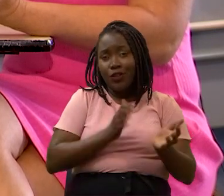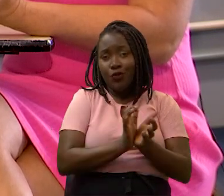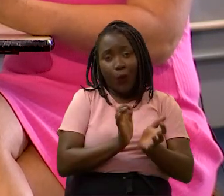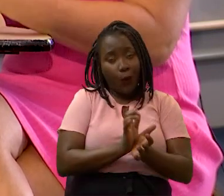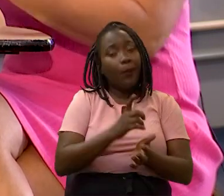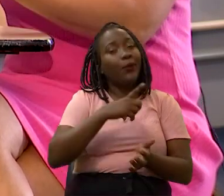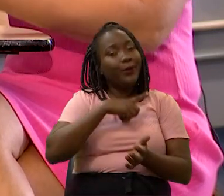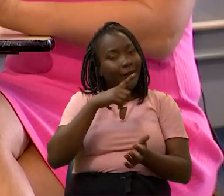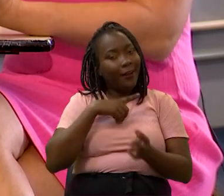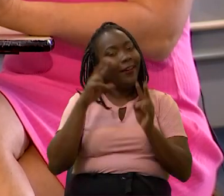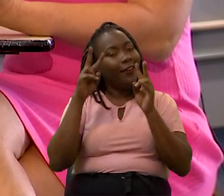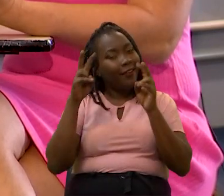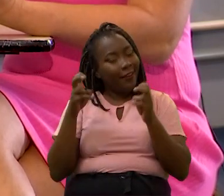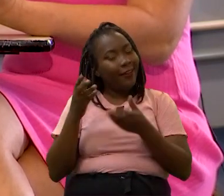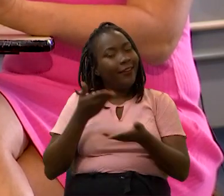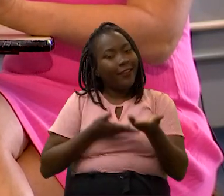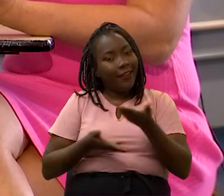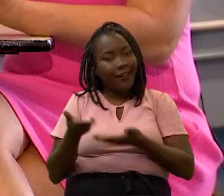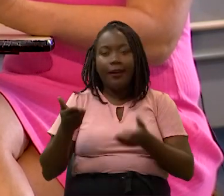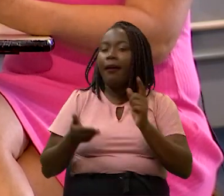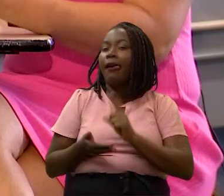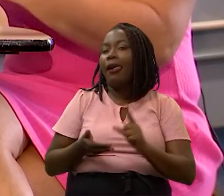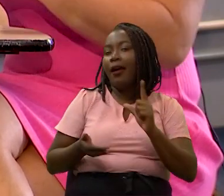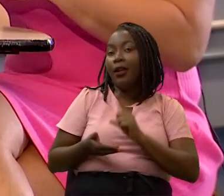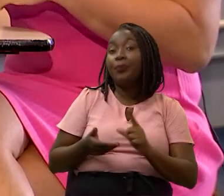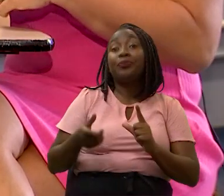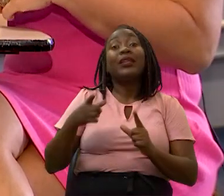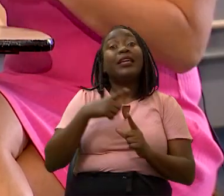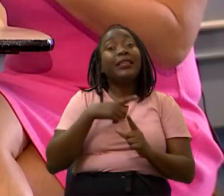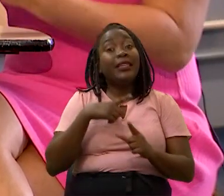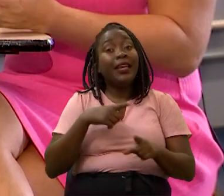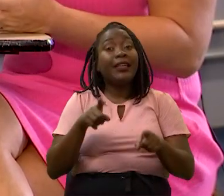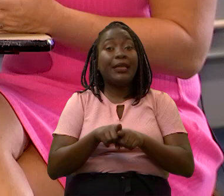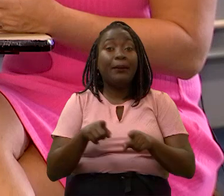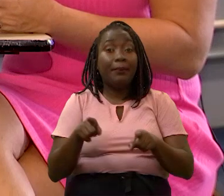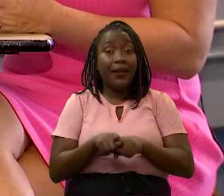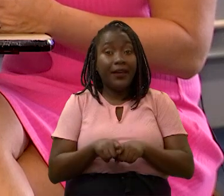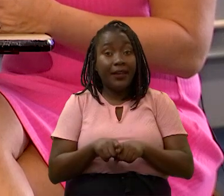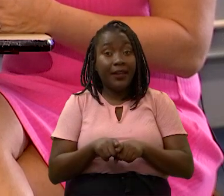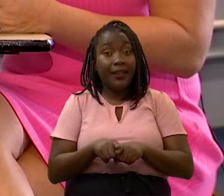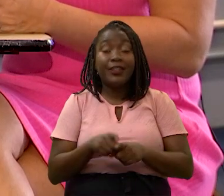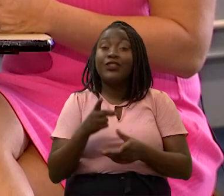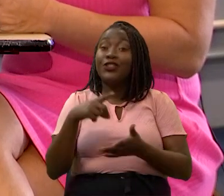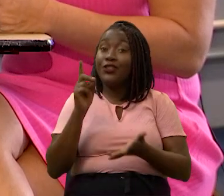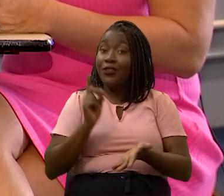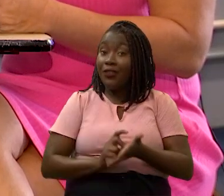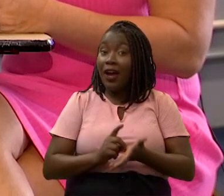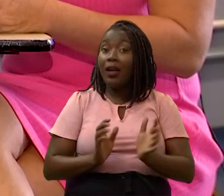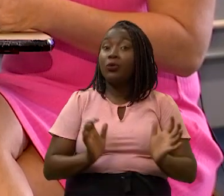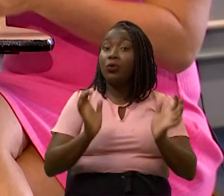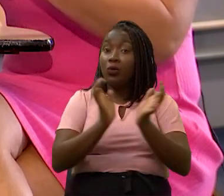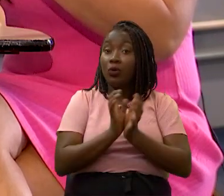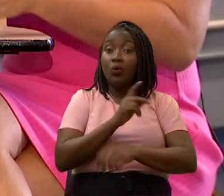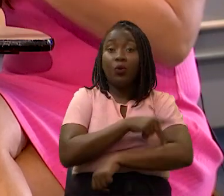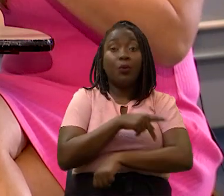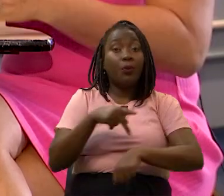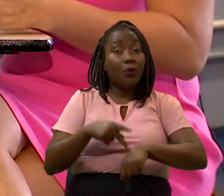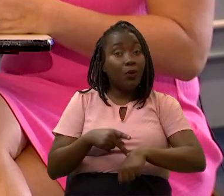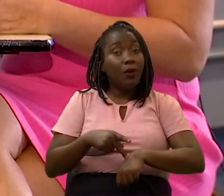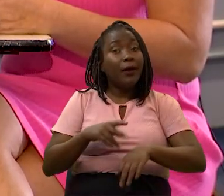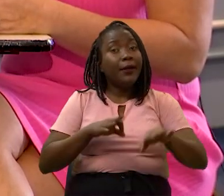convivência de grupos, a gente tem a questão da convivência. Claro. E que tenha também, de fato, um